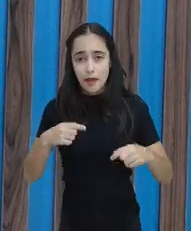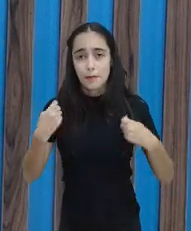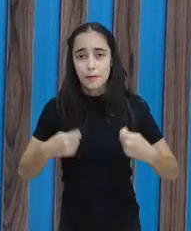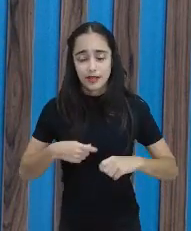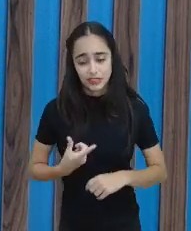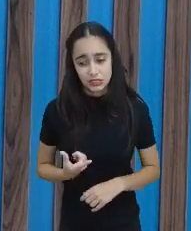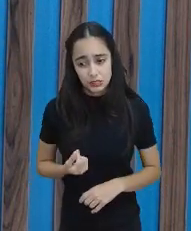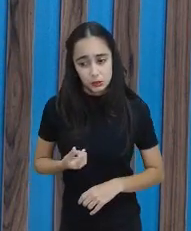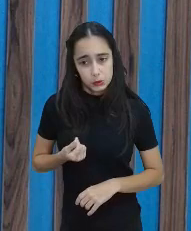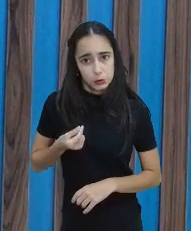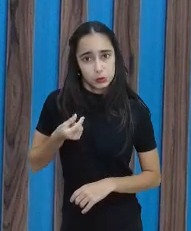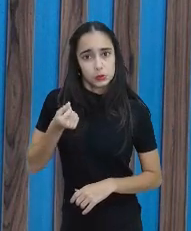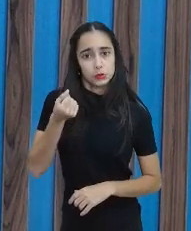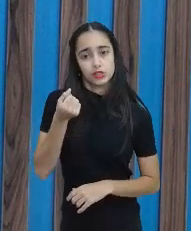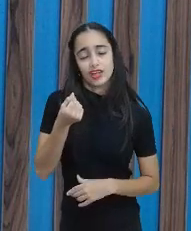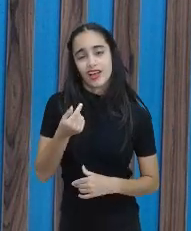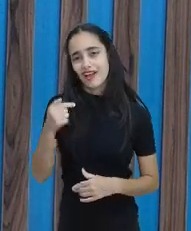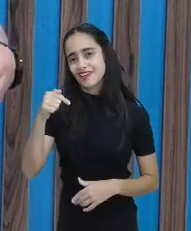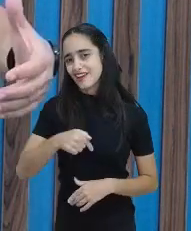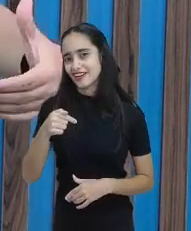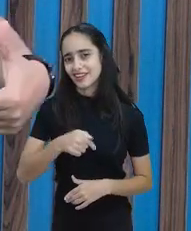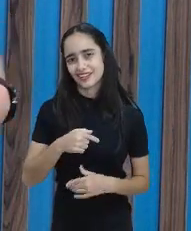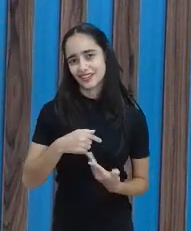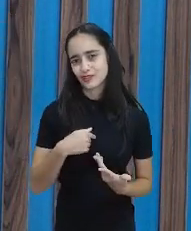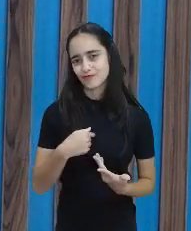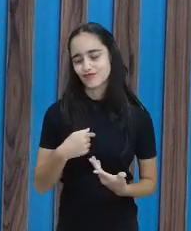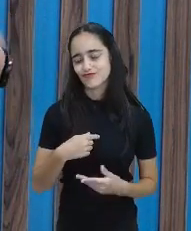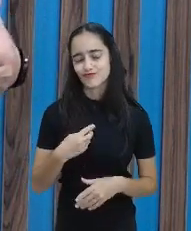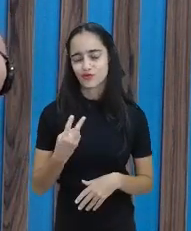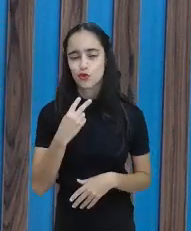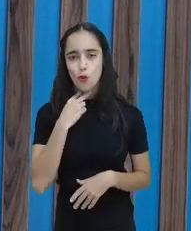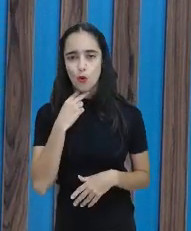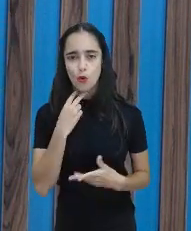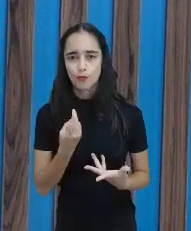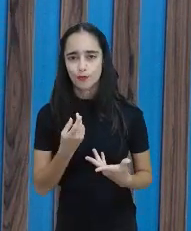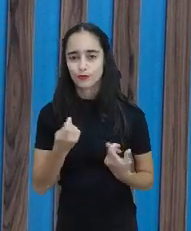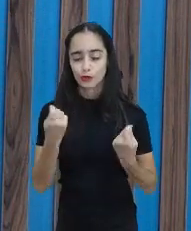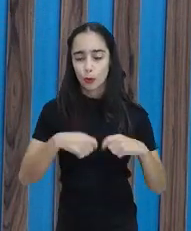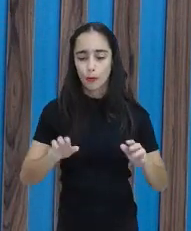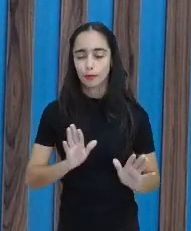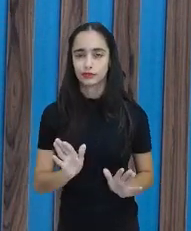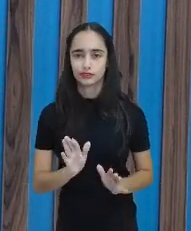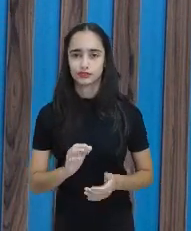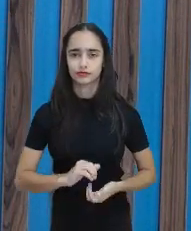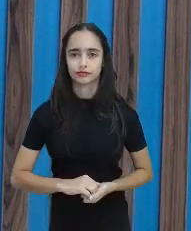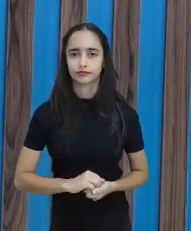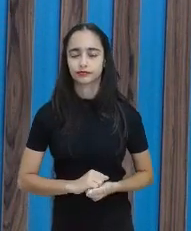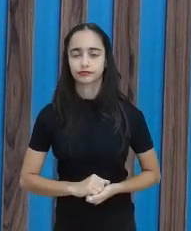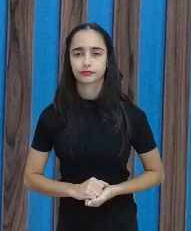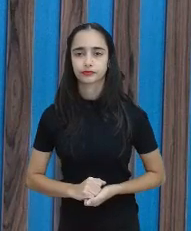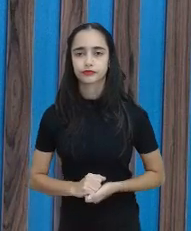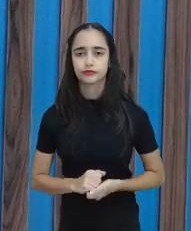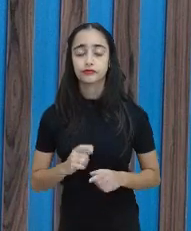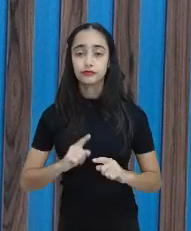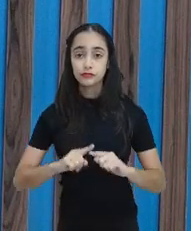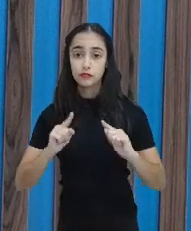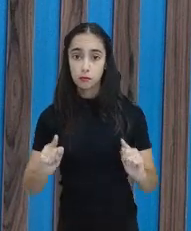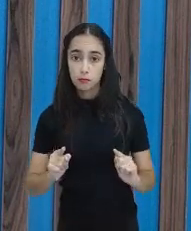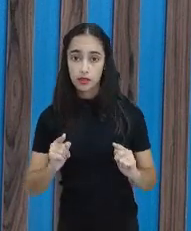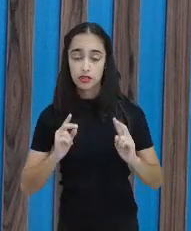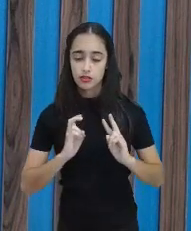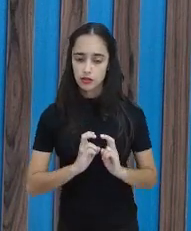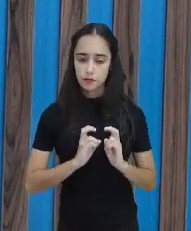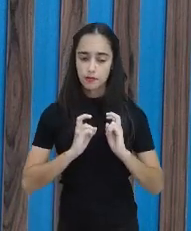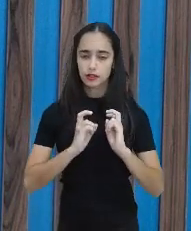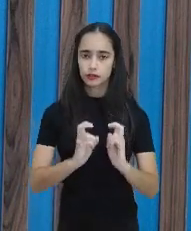que talvez não seja viável, né? Aqui para a nossa região, para a nossa situação específica do Recife. Mas o metrô,